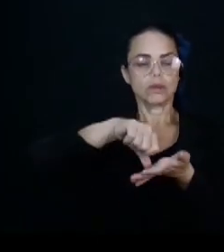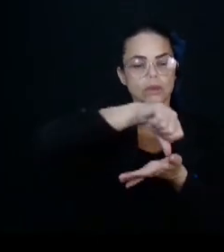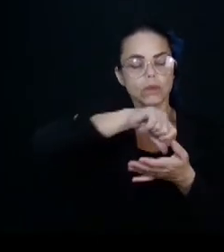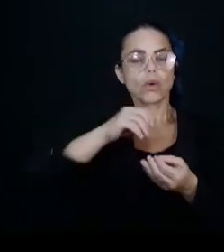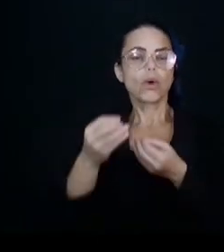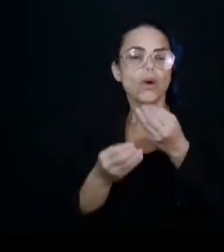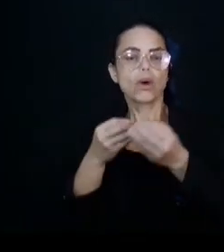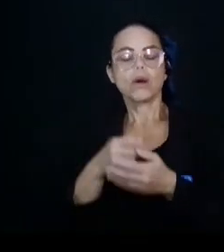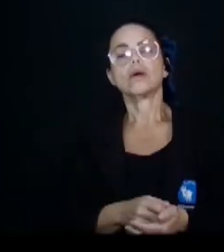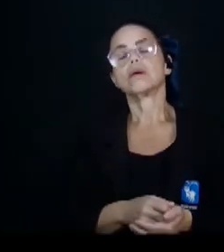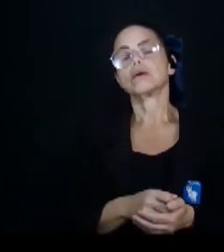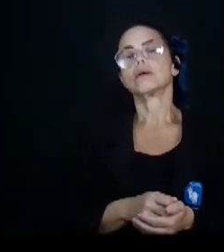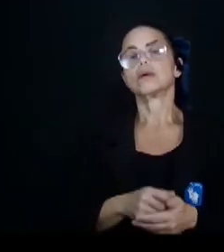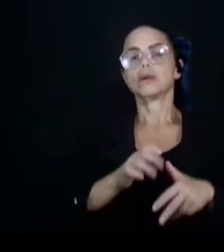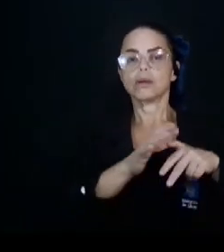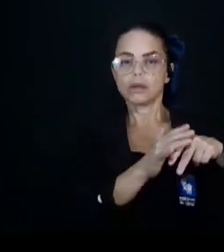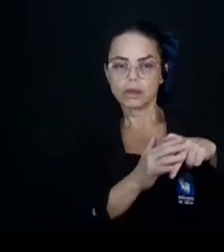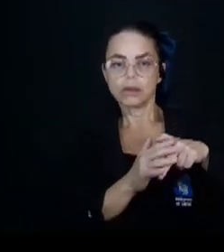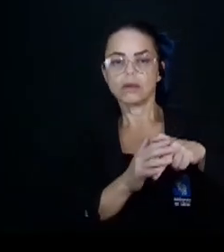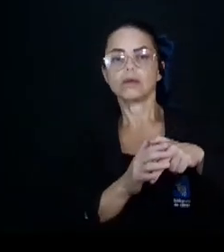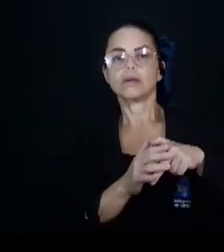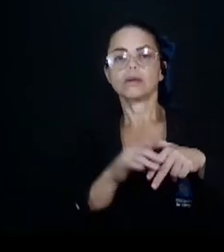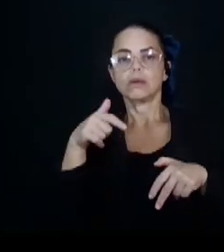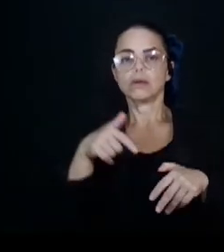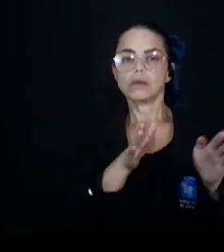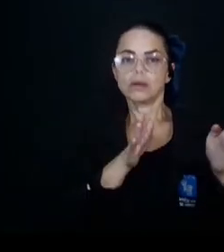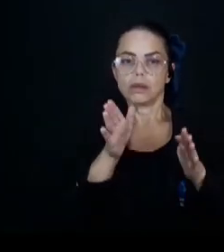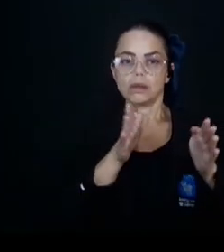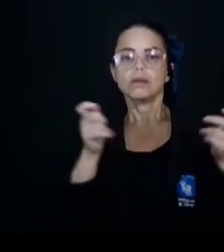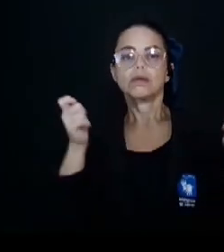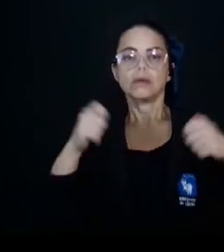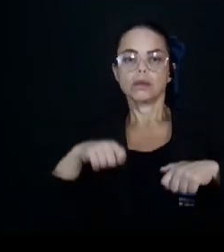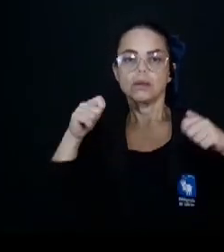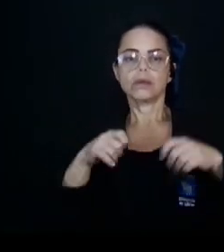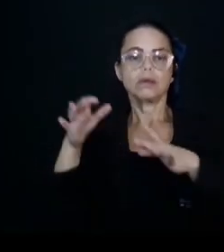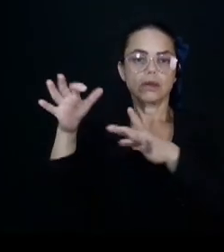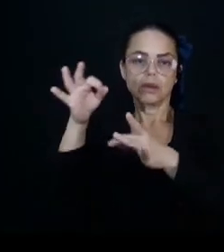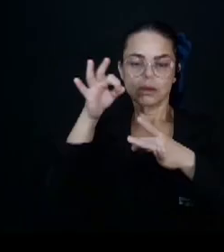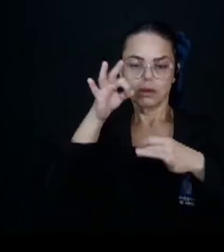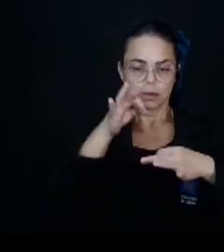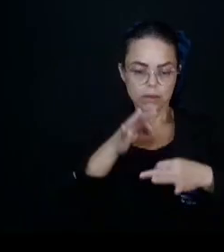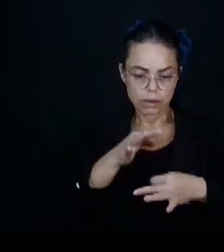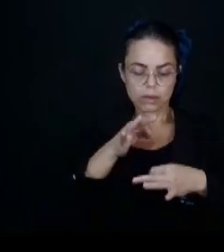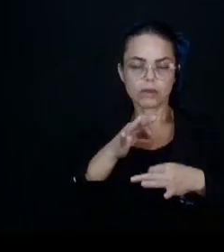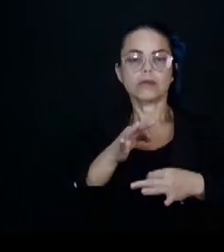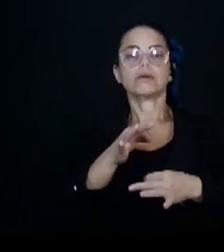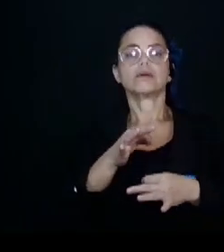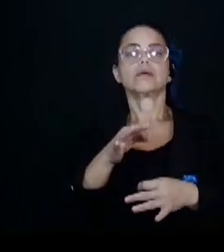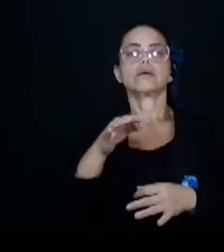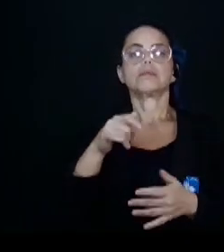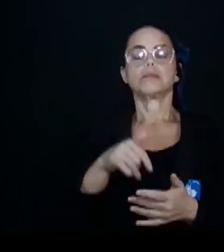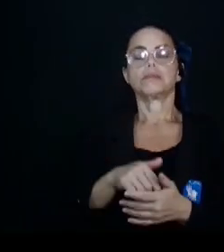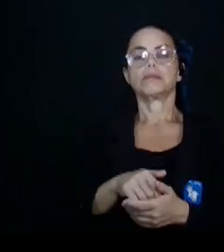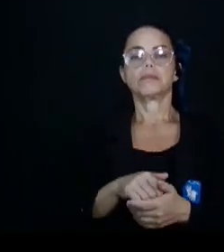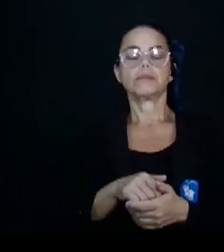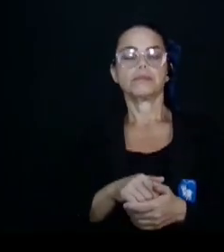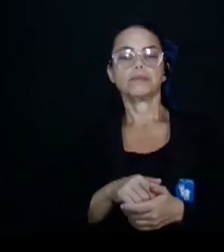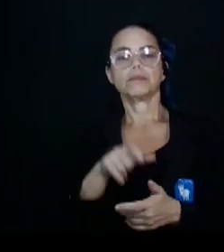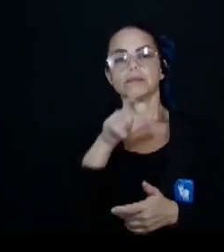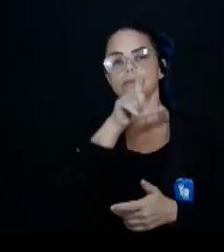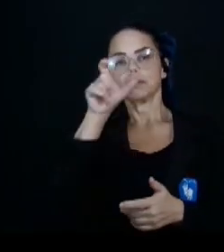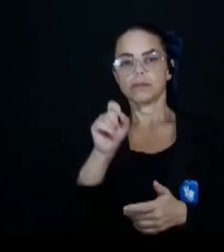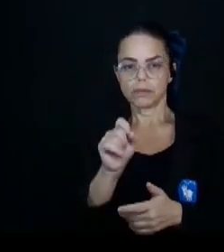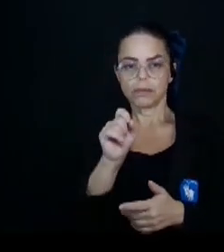paciente ele está nessa fase que precisa de fato aí desse transplante. Quem que pode doar? É